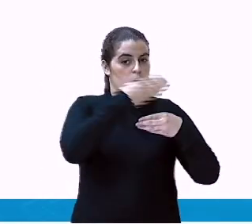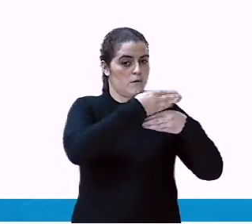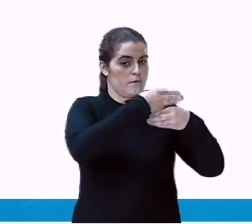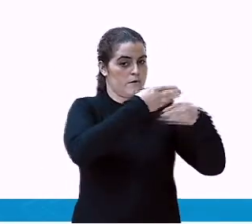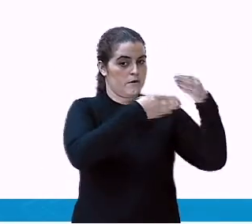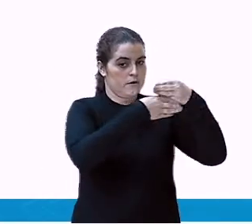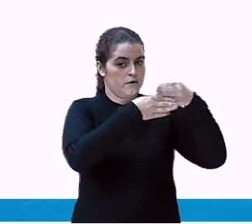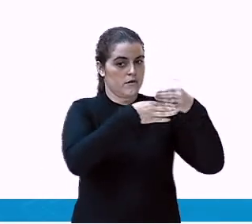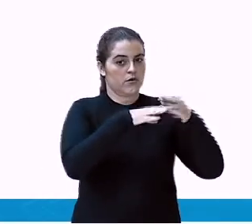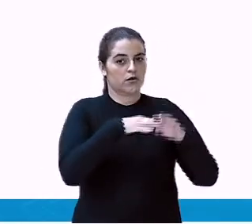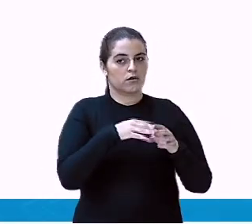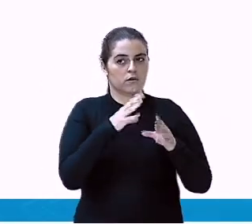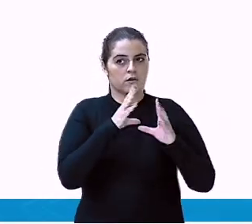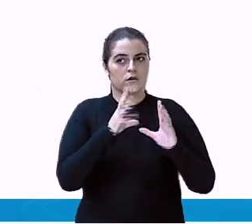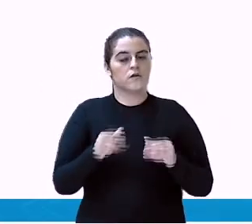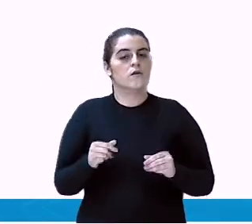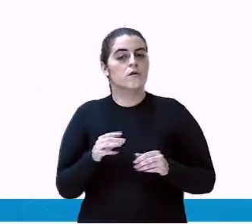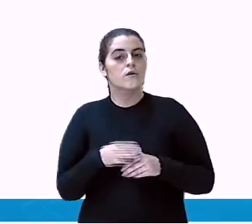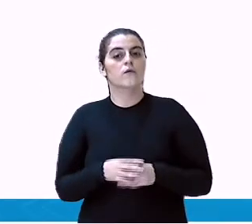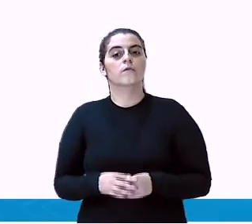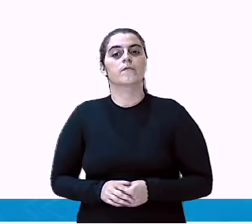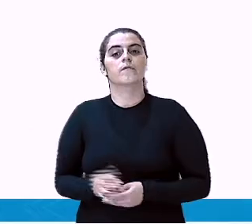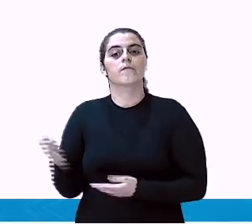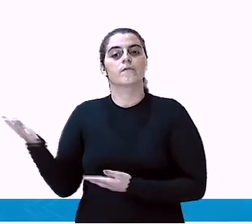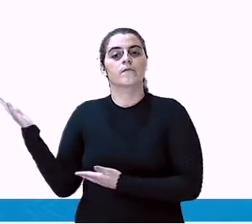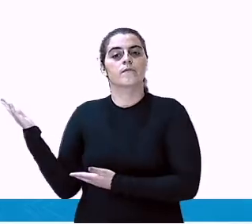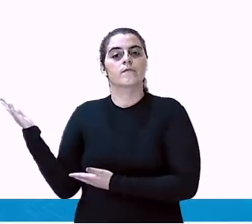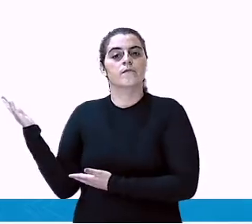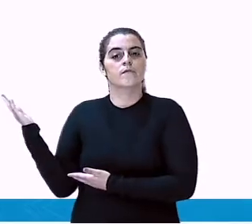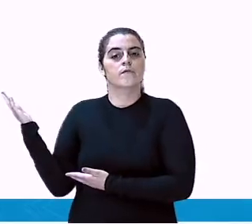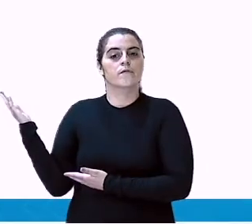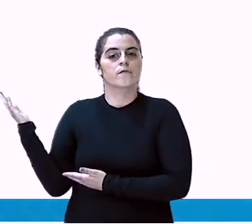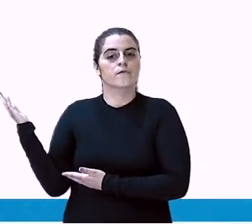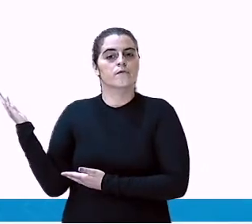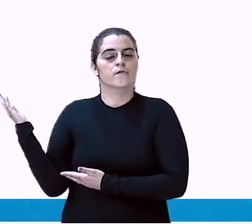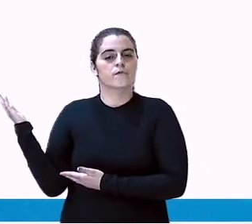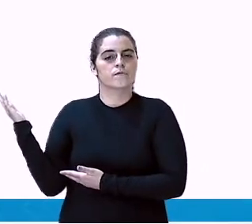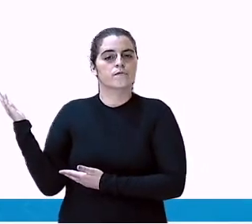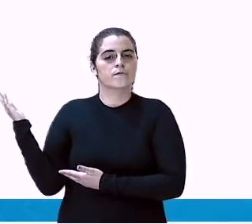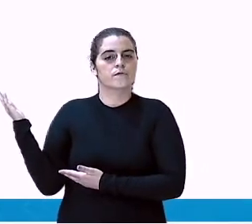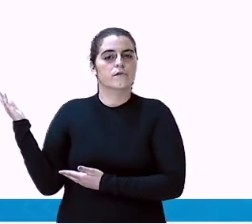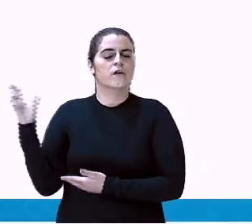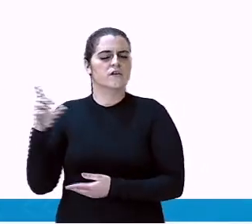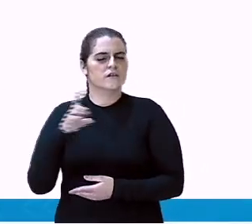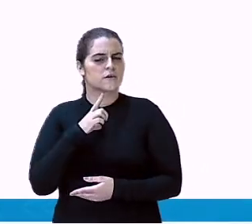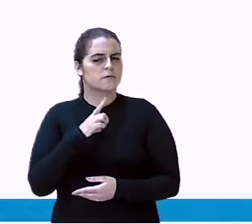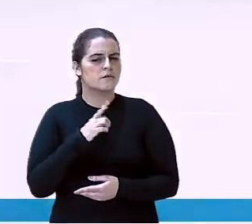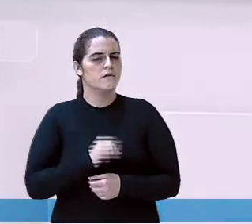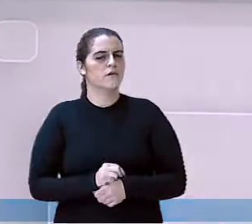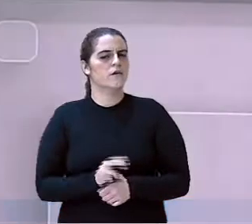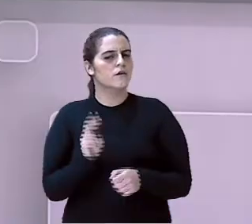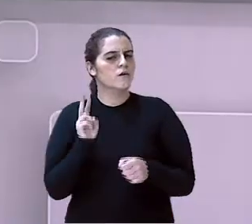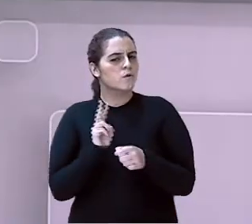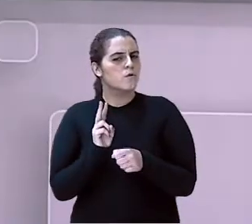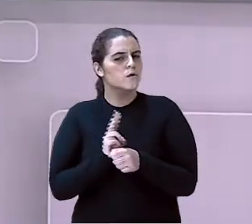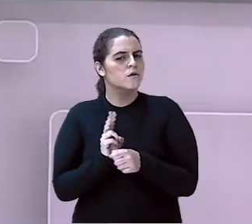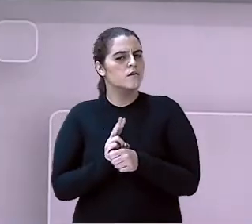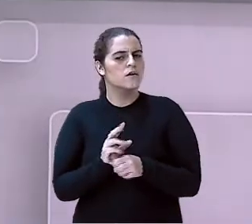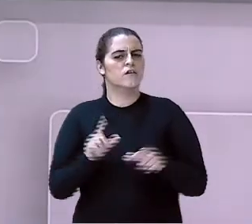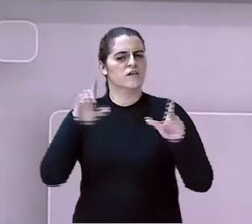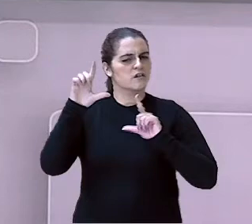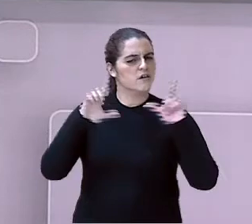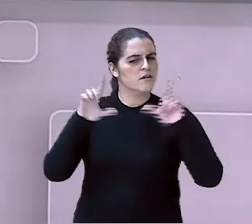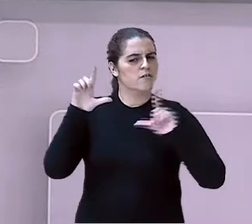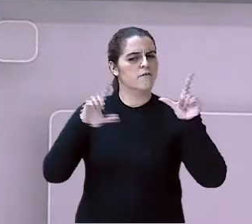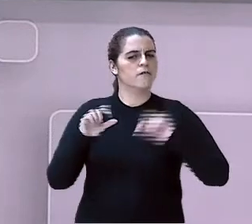duras, lisas, como uma parede. Então, gente, tem que ter muito cuidado aí. Televisão